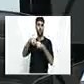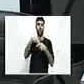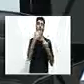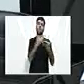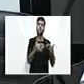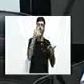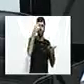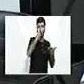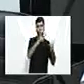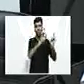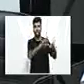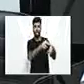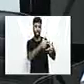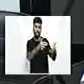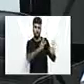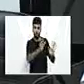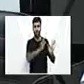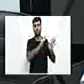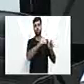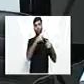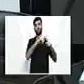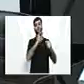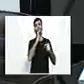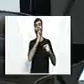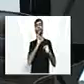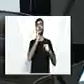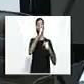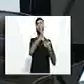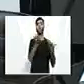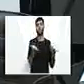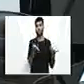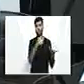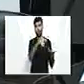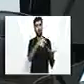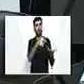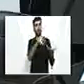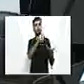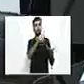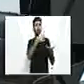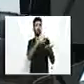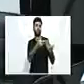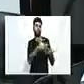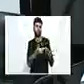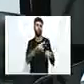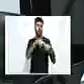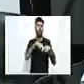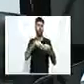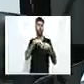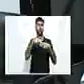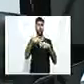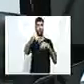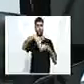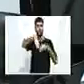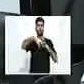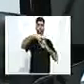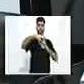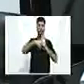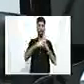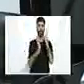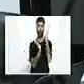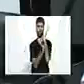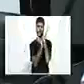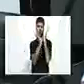perdido jogado fora ou depois ter que ter outros usos Porque é tão burocrático fazer essas doações